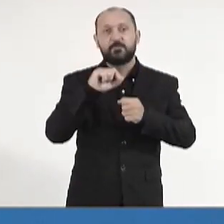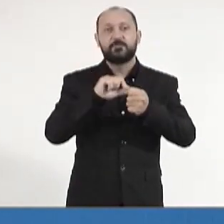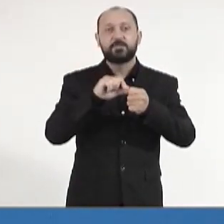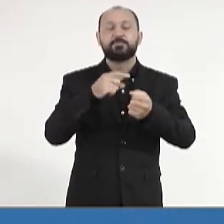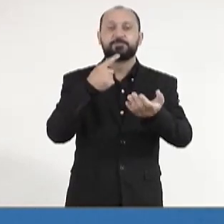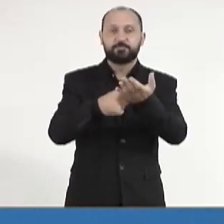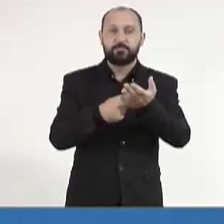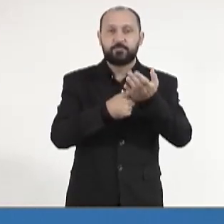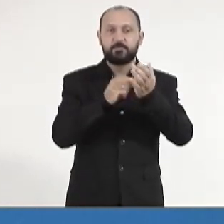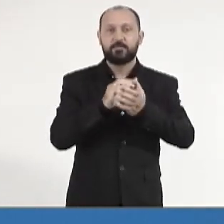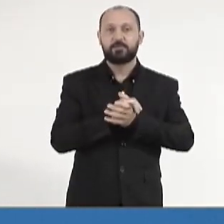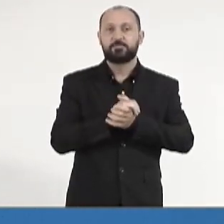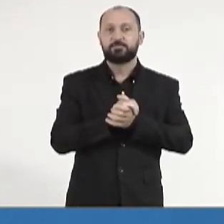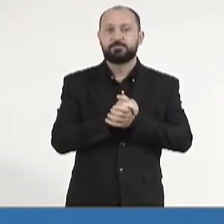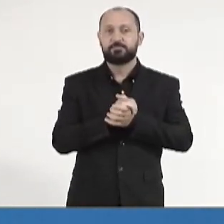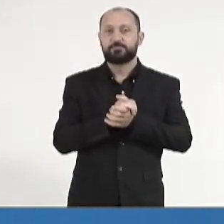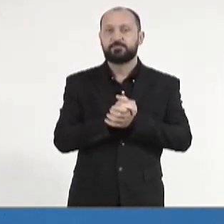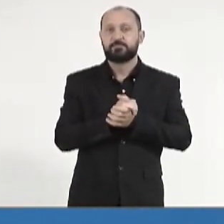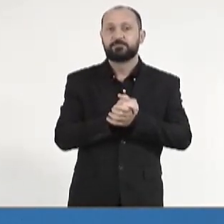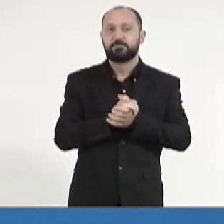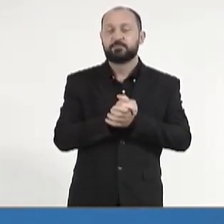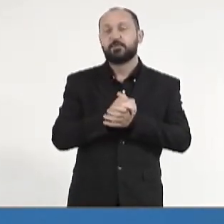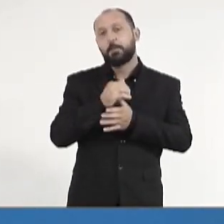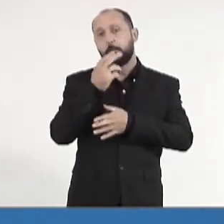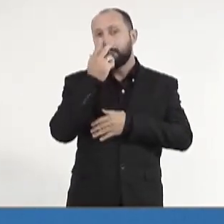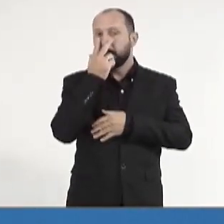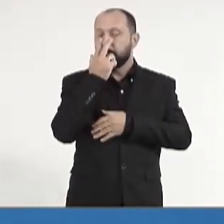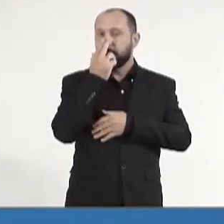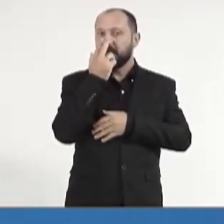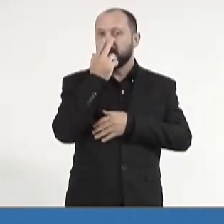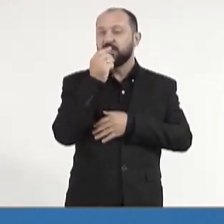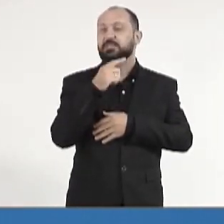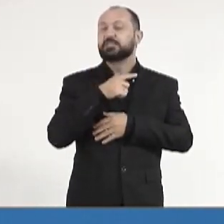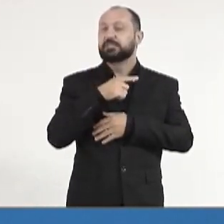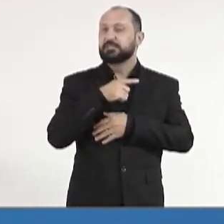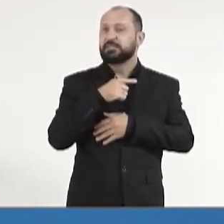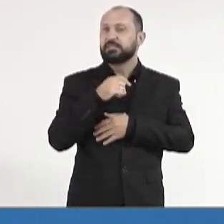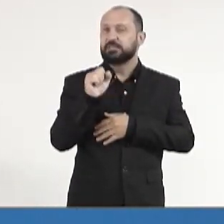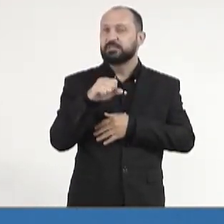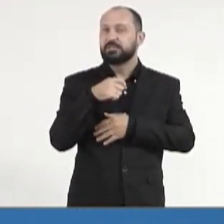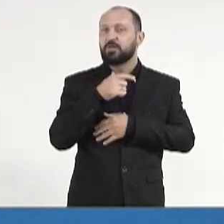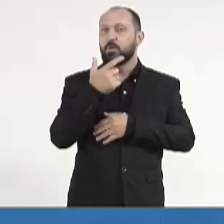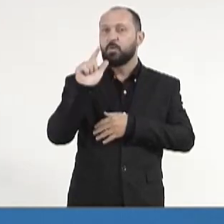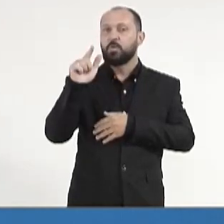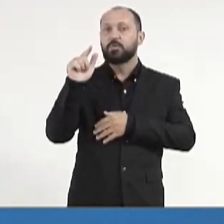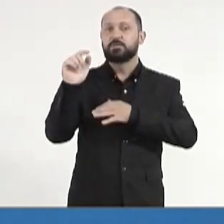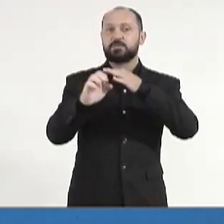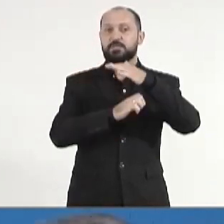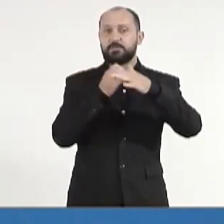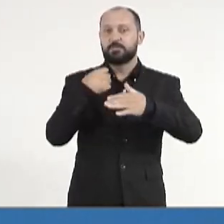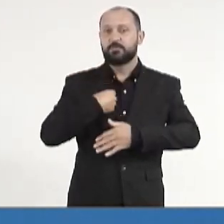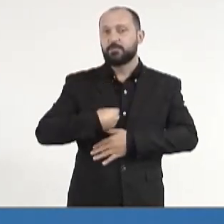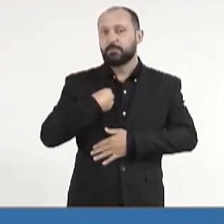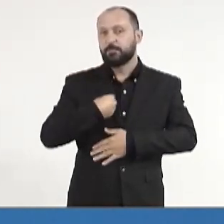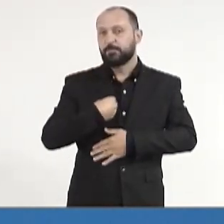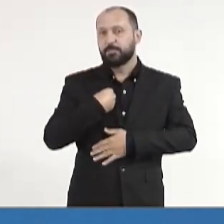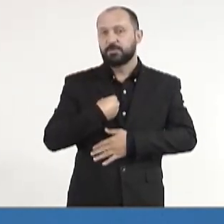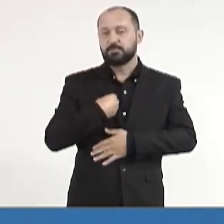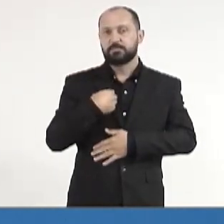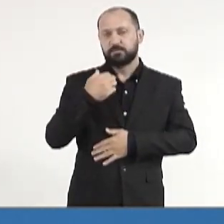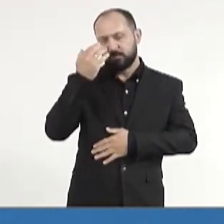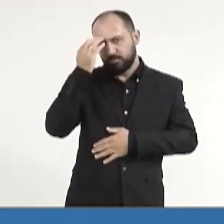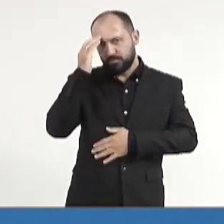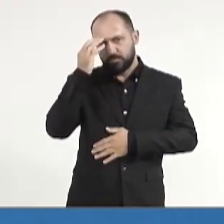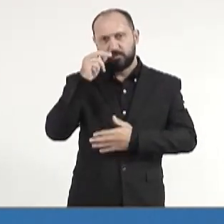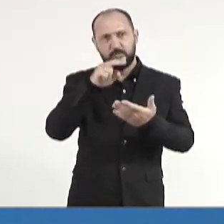pela repactuação. Até parece-me também que tenha outras empresas poderão participar,